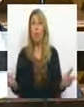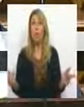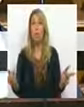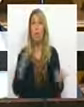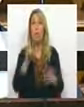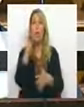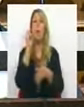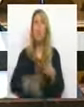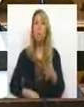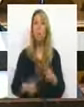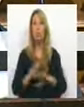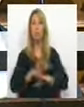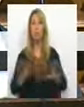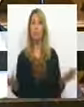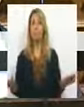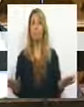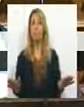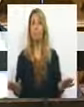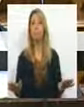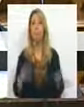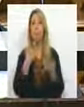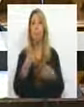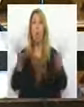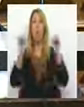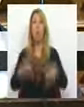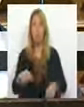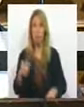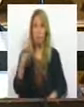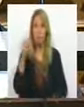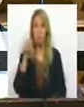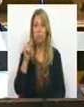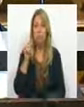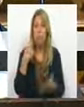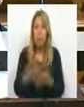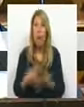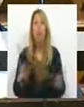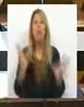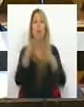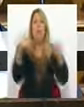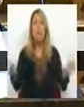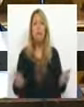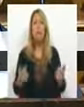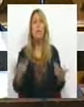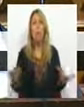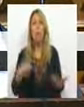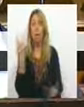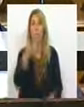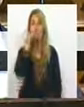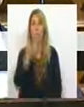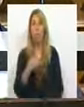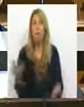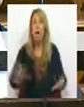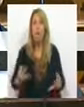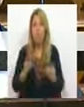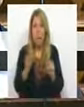que deixou de ser, volta a existir, desaparece e agora ficamos sem saber se voltará mesmo a ser.